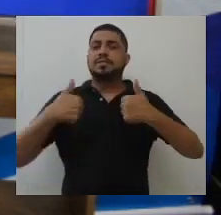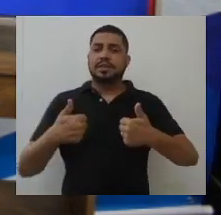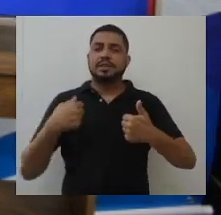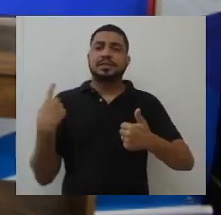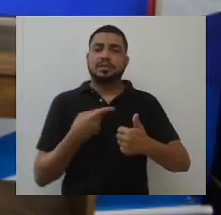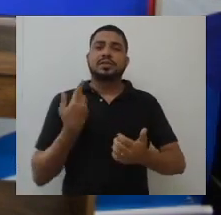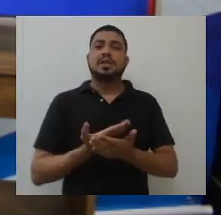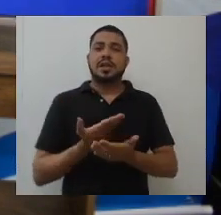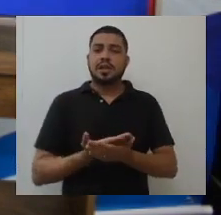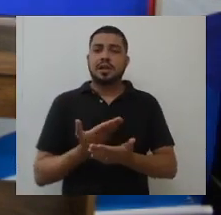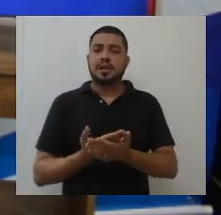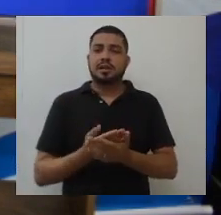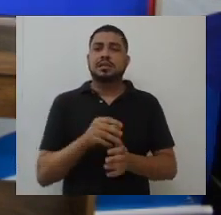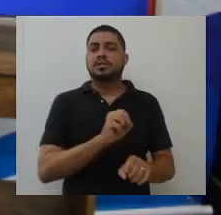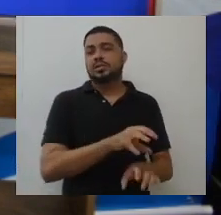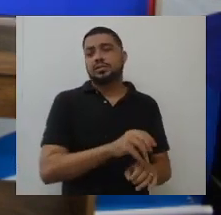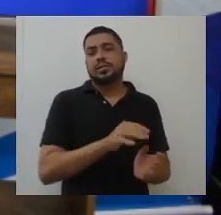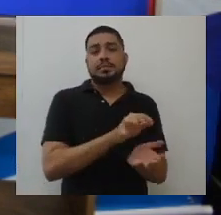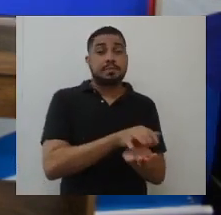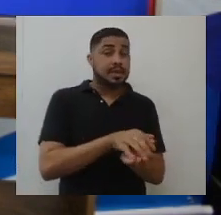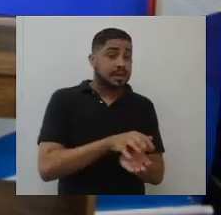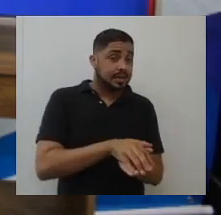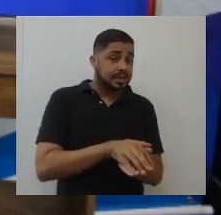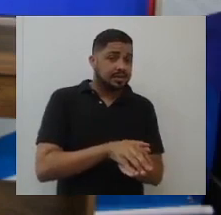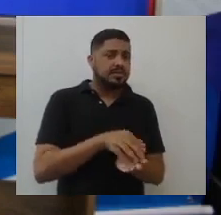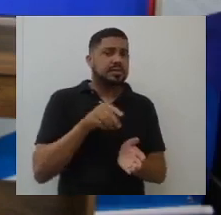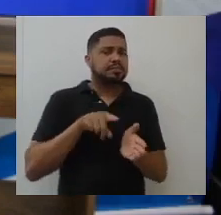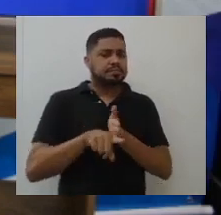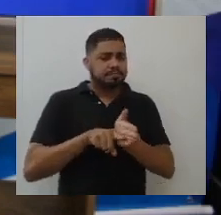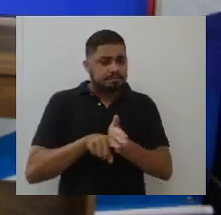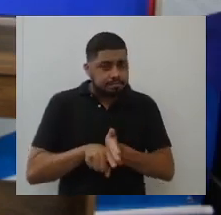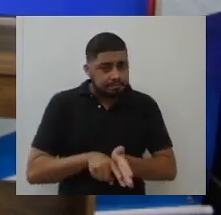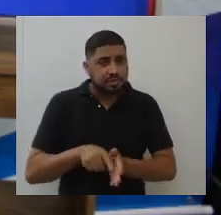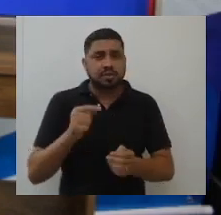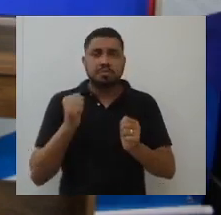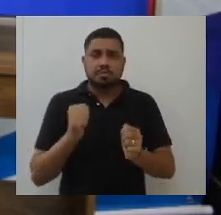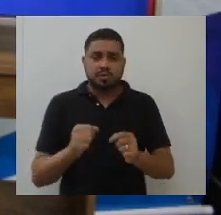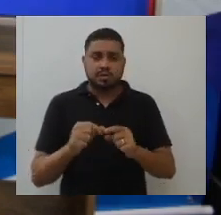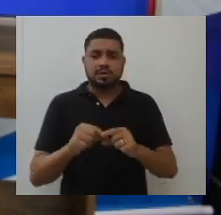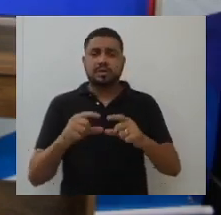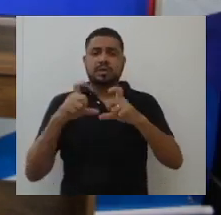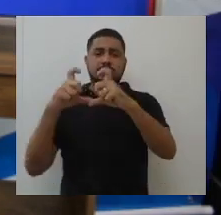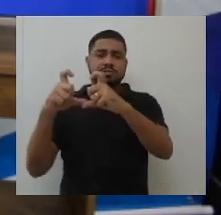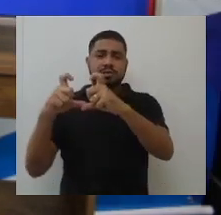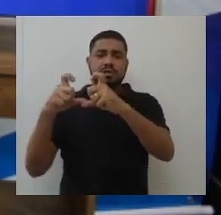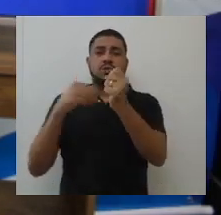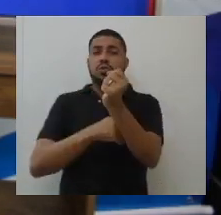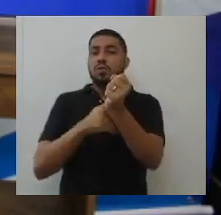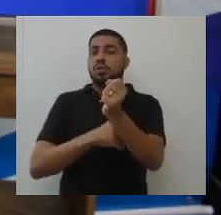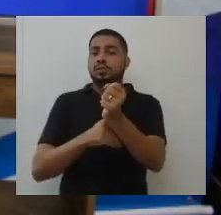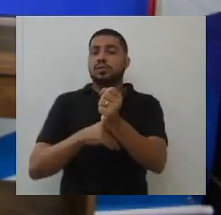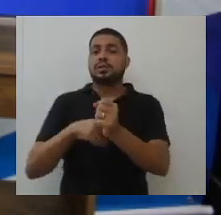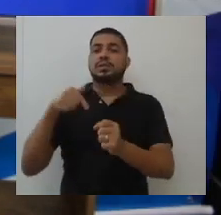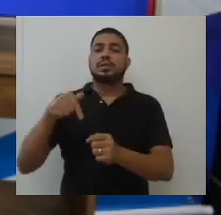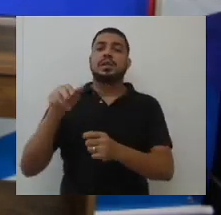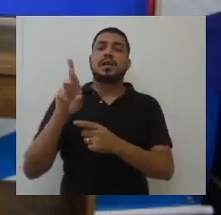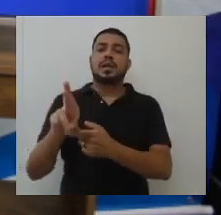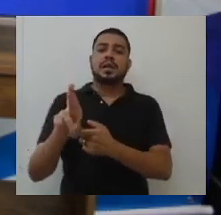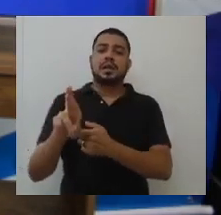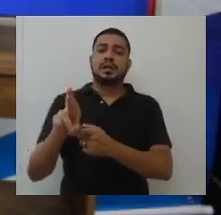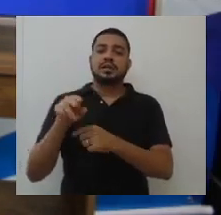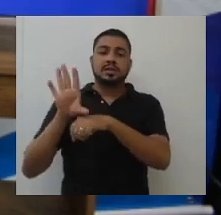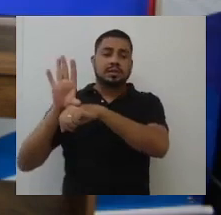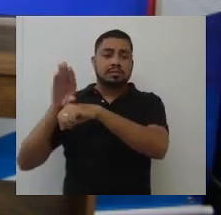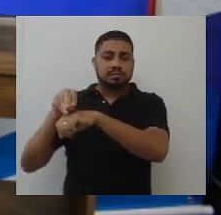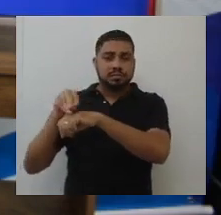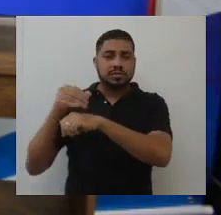nossas aulas do EducaPE. Essa pesquisa, vocês podem consultar aí o código QR, é só apontar o teu celular, o teu smartphone